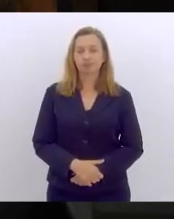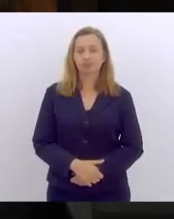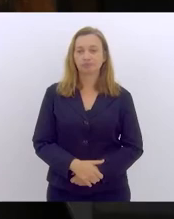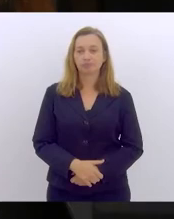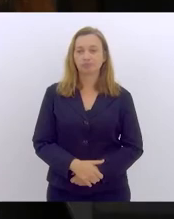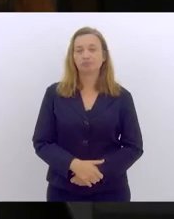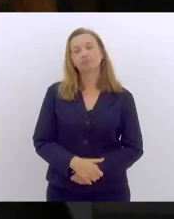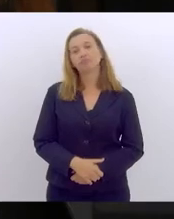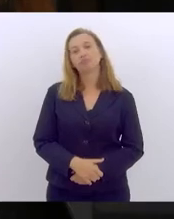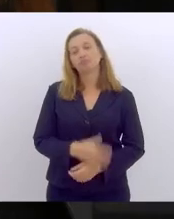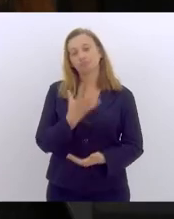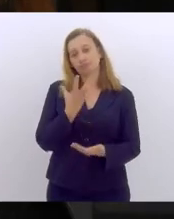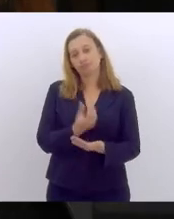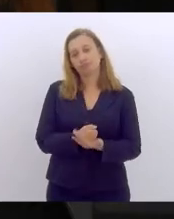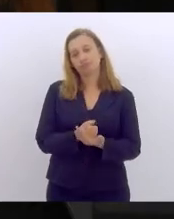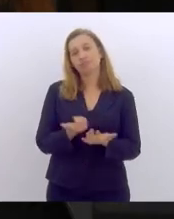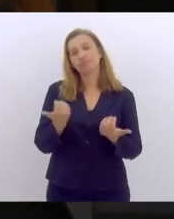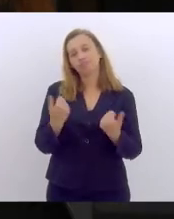preciso registrar